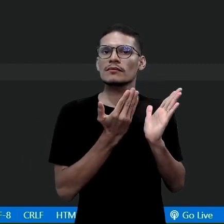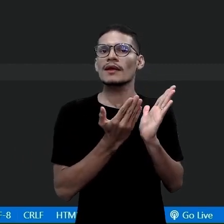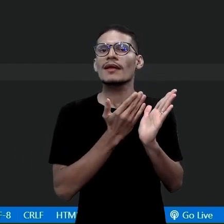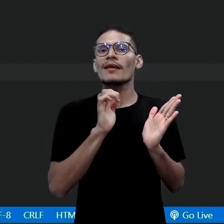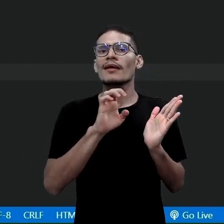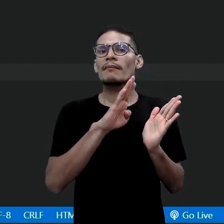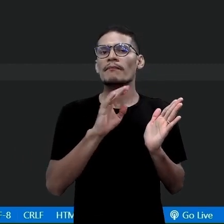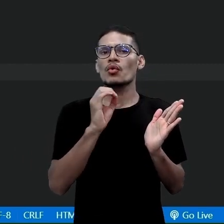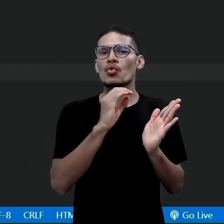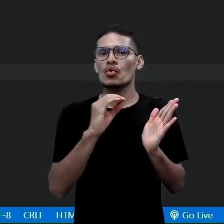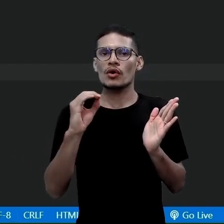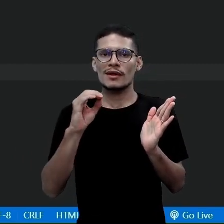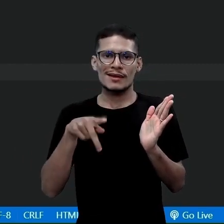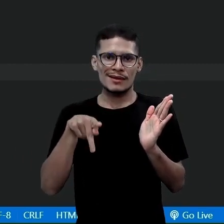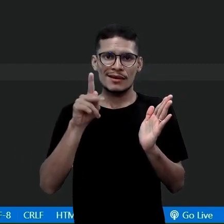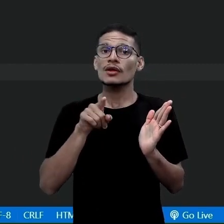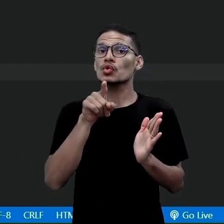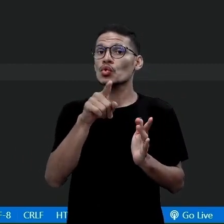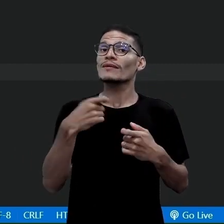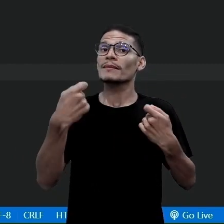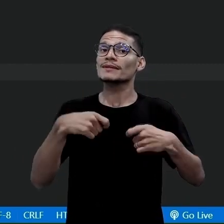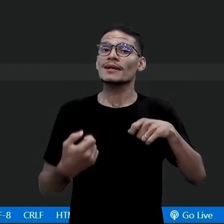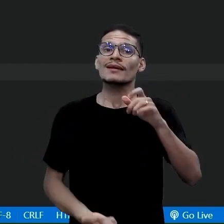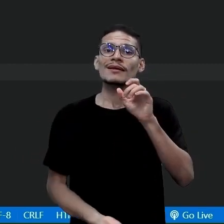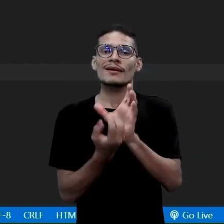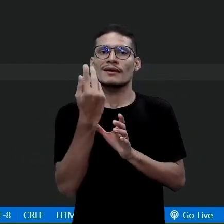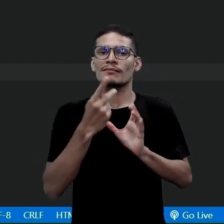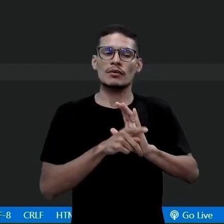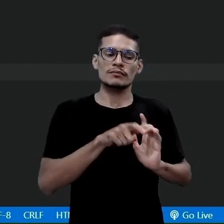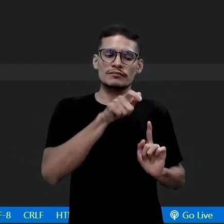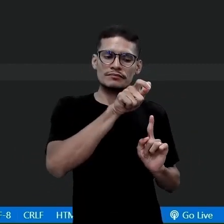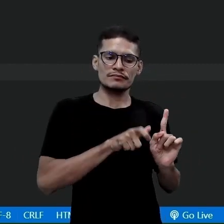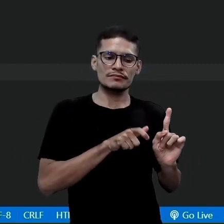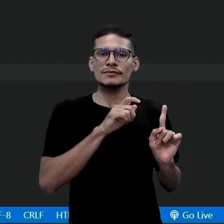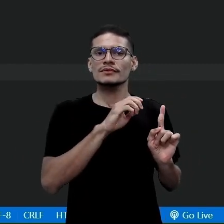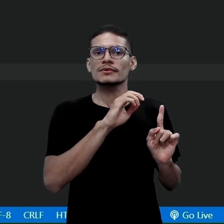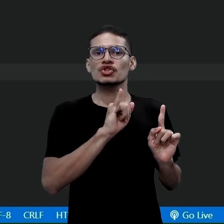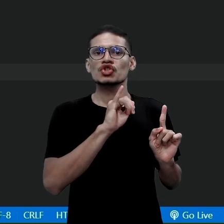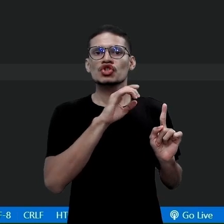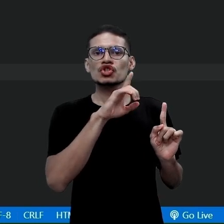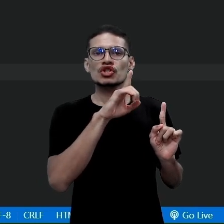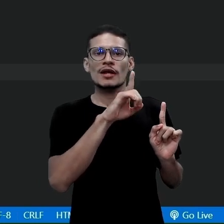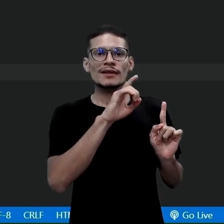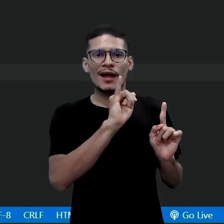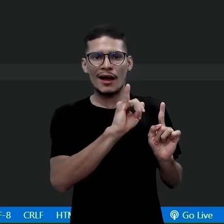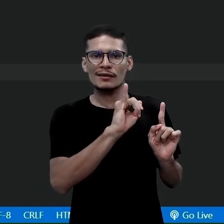um personagem Jedi e um Sith a partir do objeto personagem com os atributos: